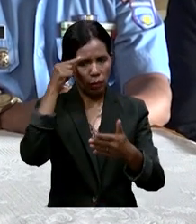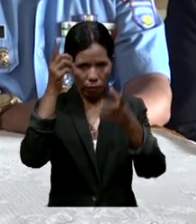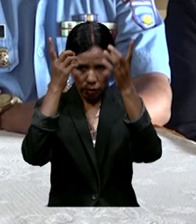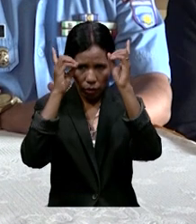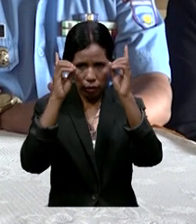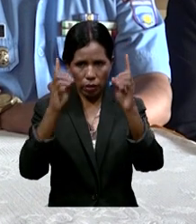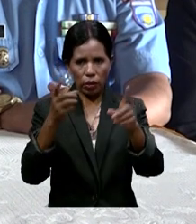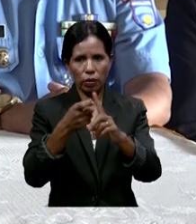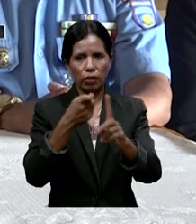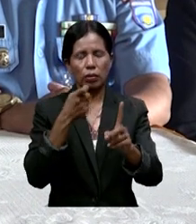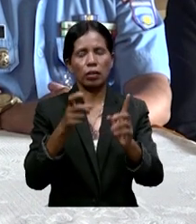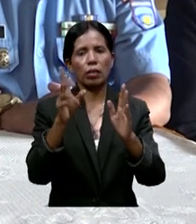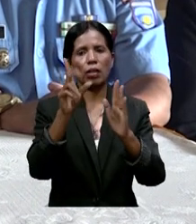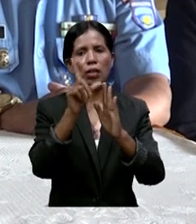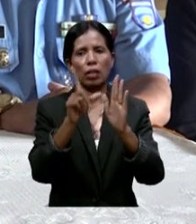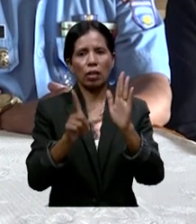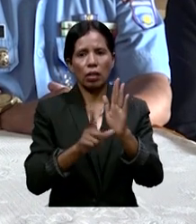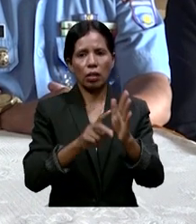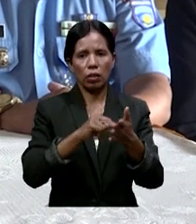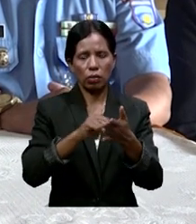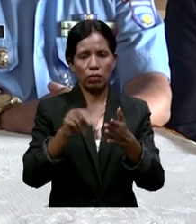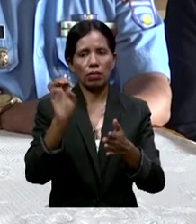li husi resolução número